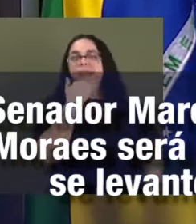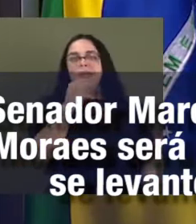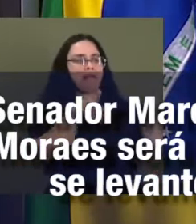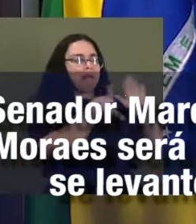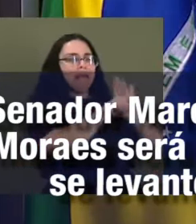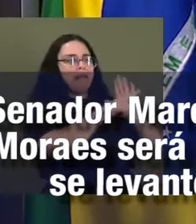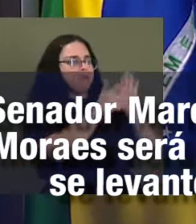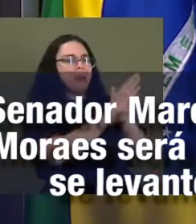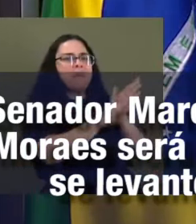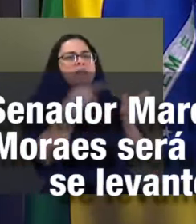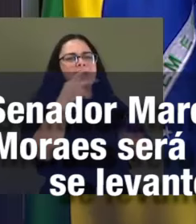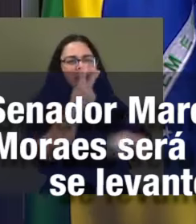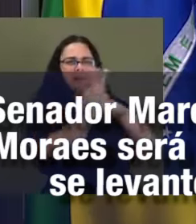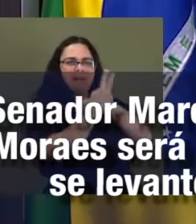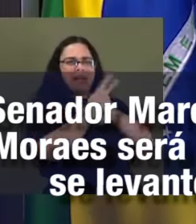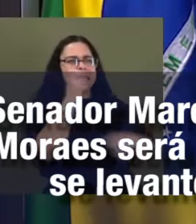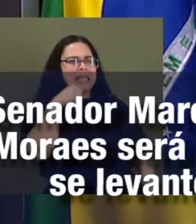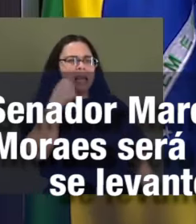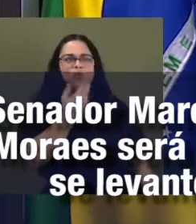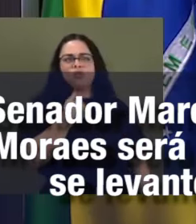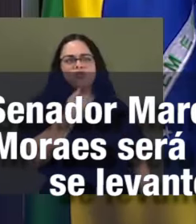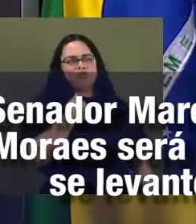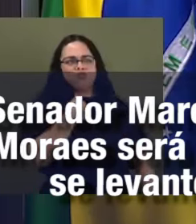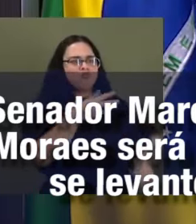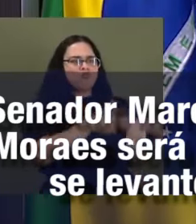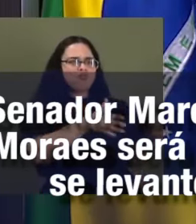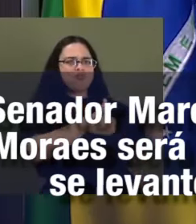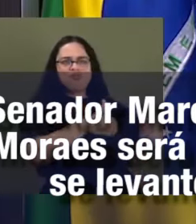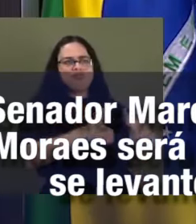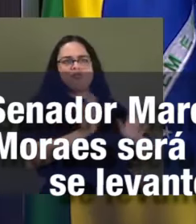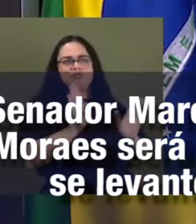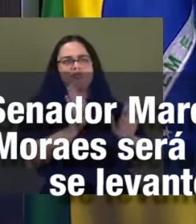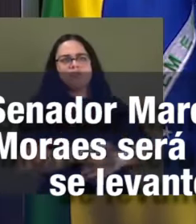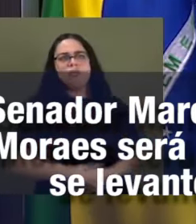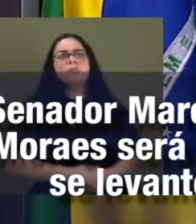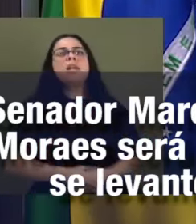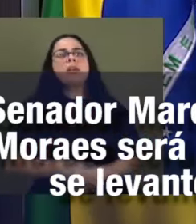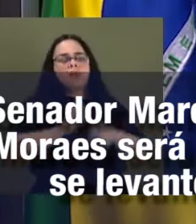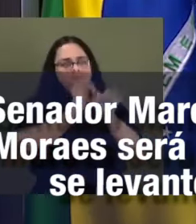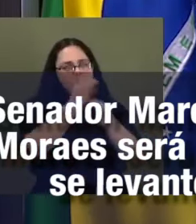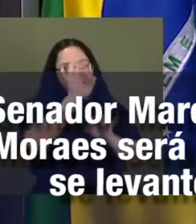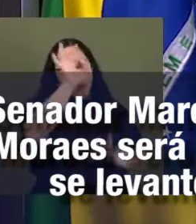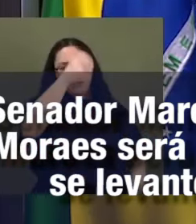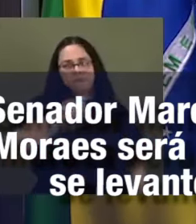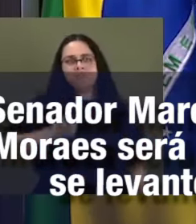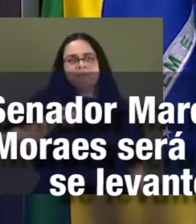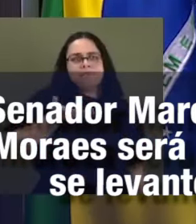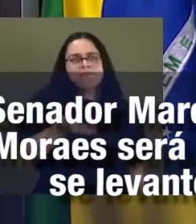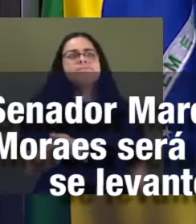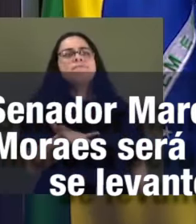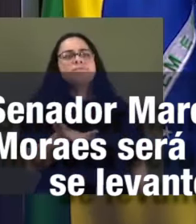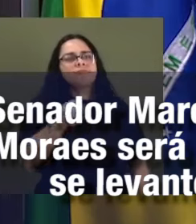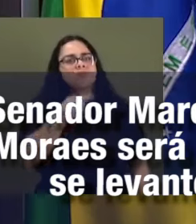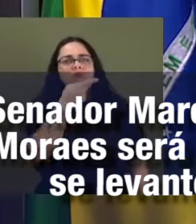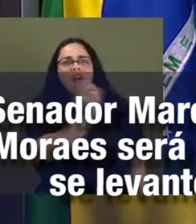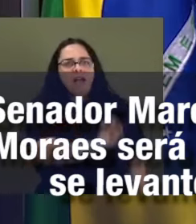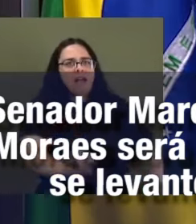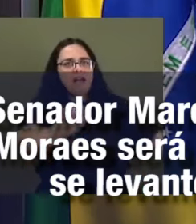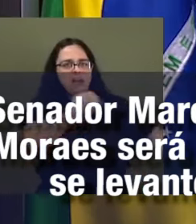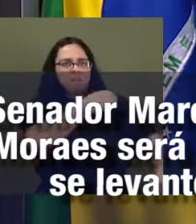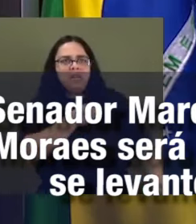prisão temporária para senador da República. É tanta aberração, tanto para o Alexandre de Moraes, que eu não vou colocar como